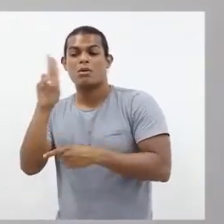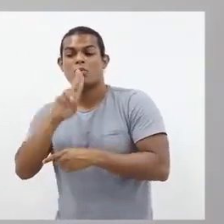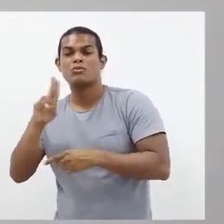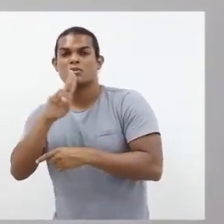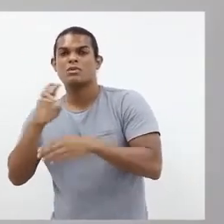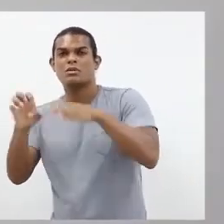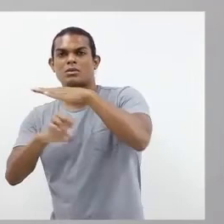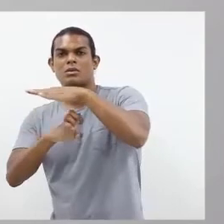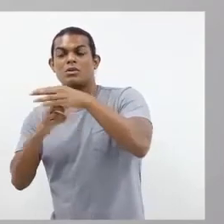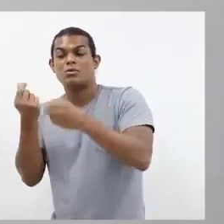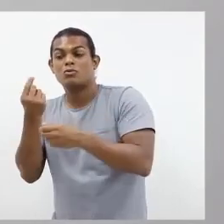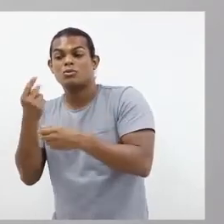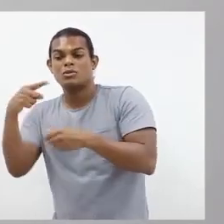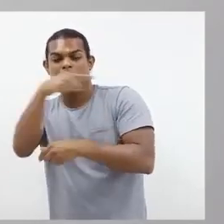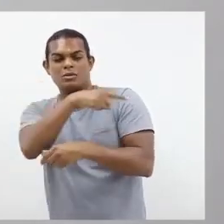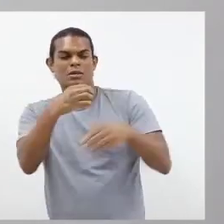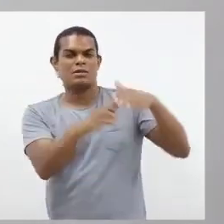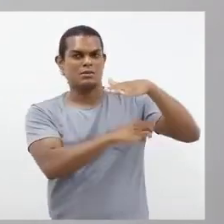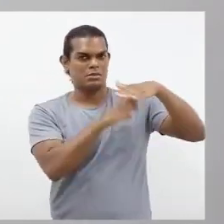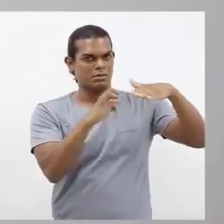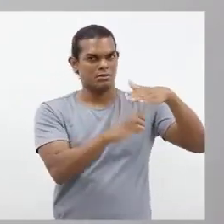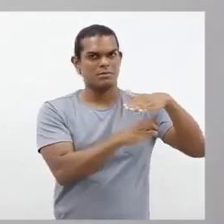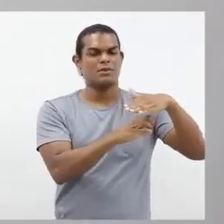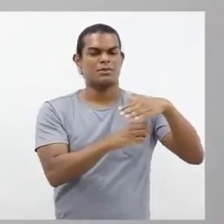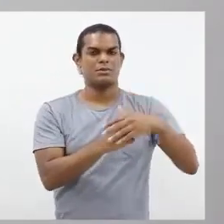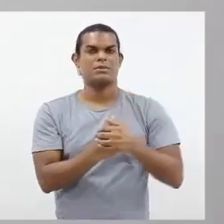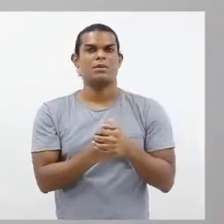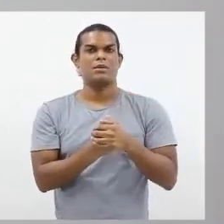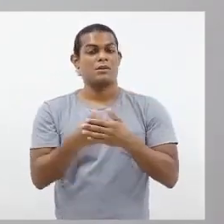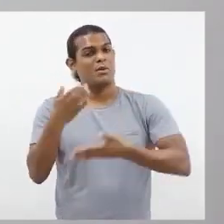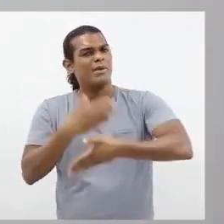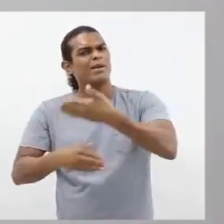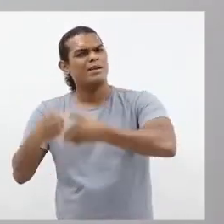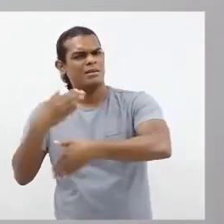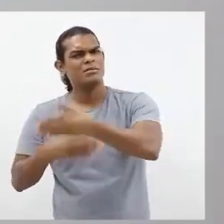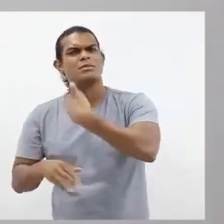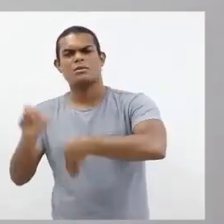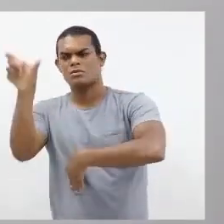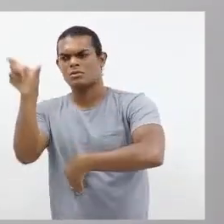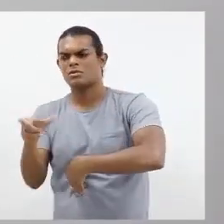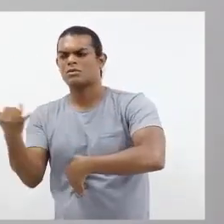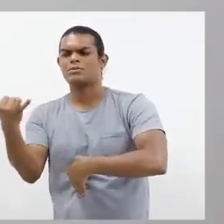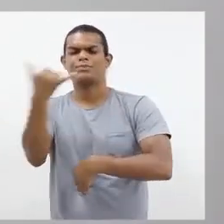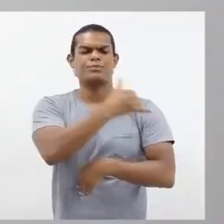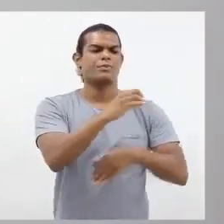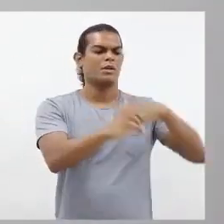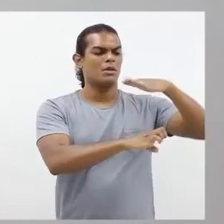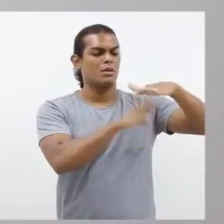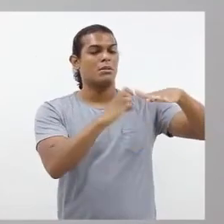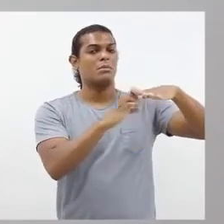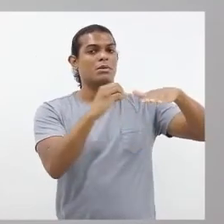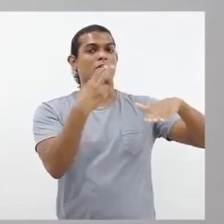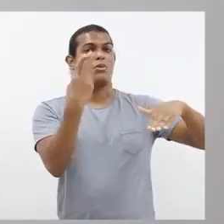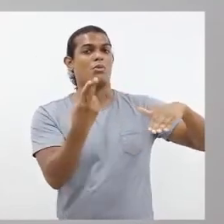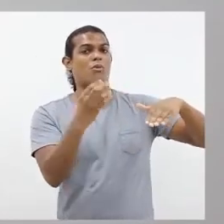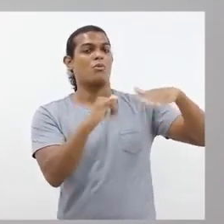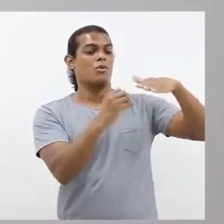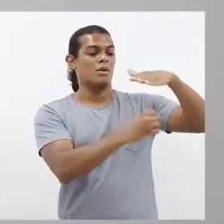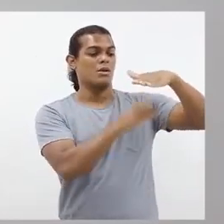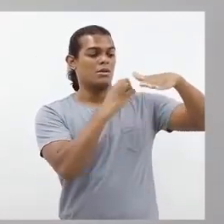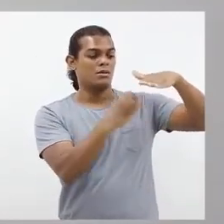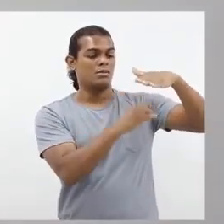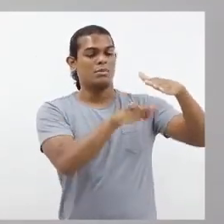naquela empresa. Okay? Então, dividendos, embora faça redução de benefício econômico e redução